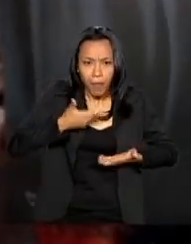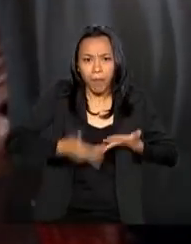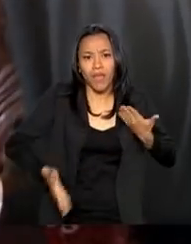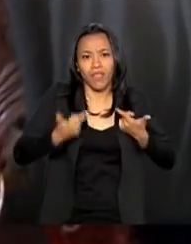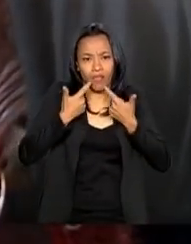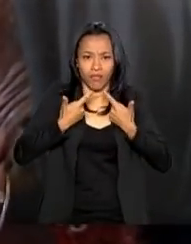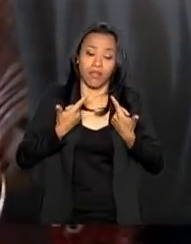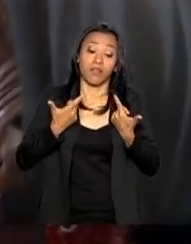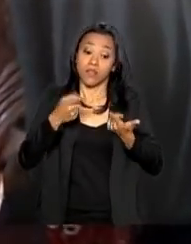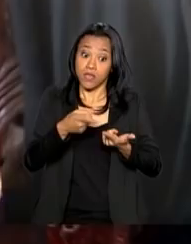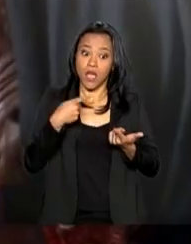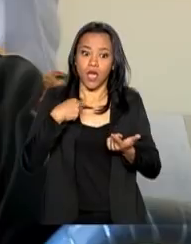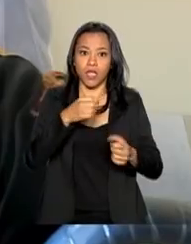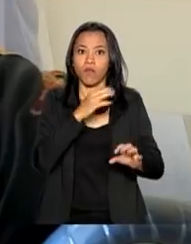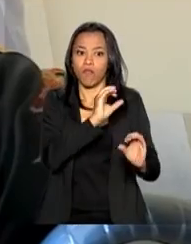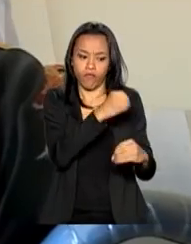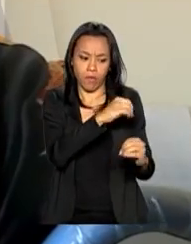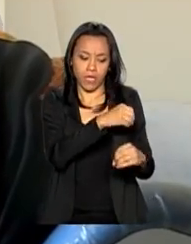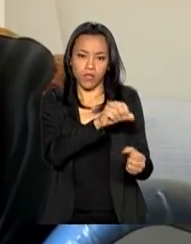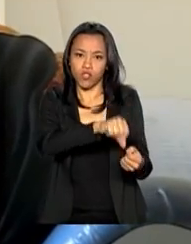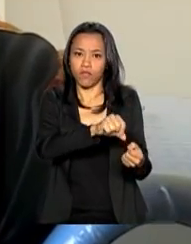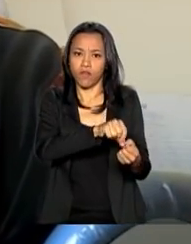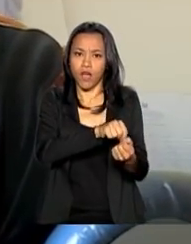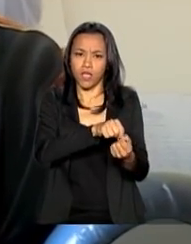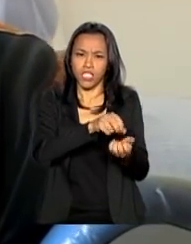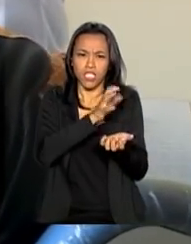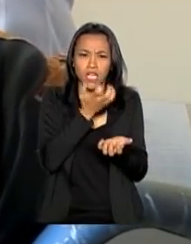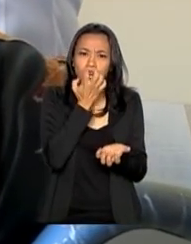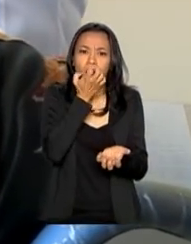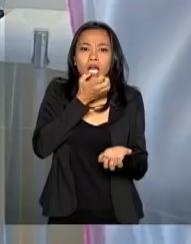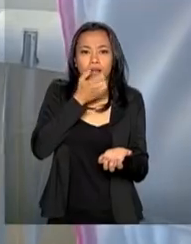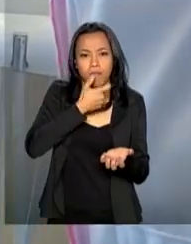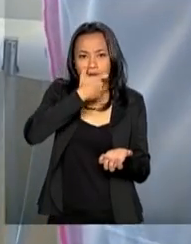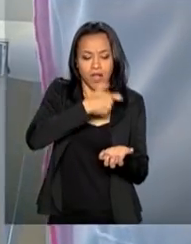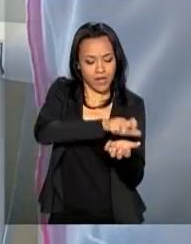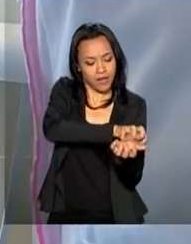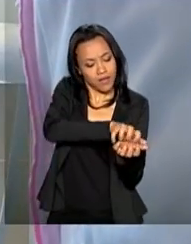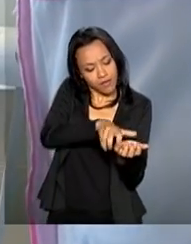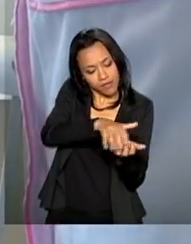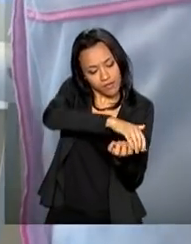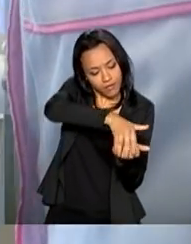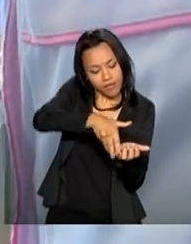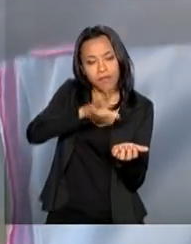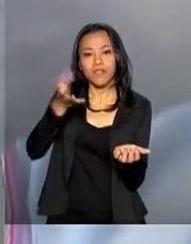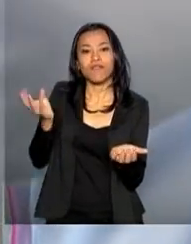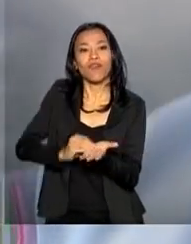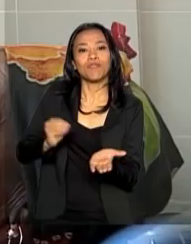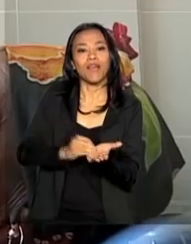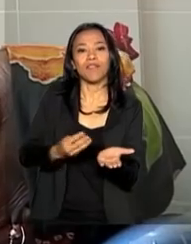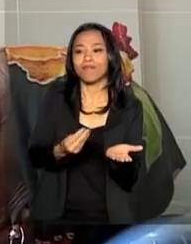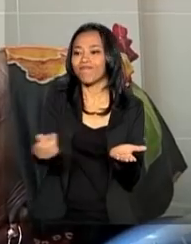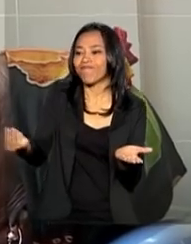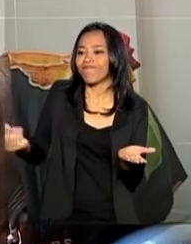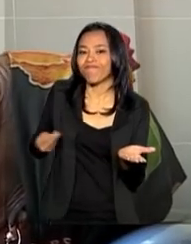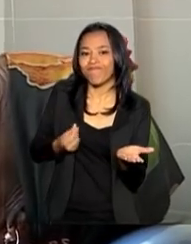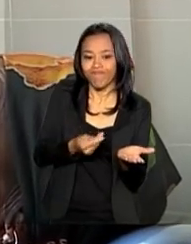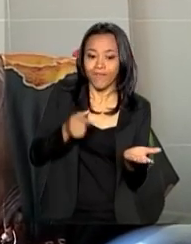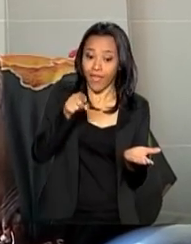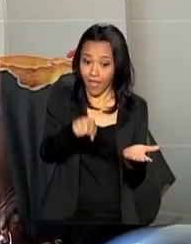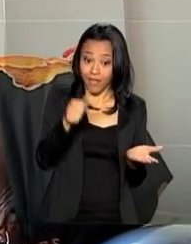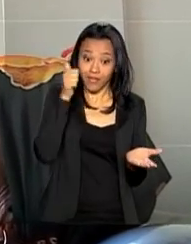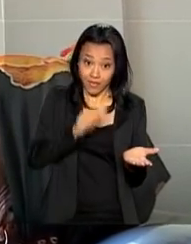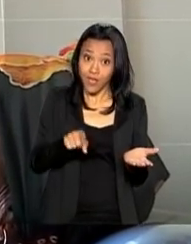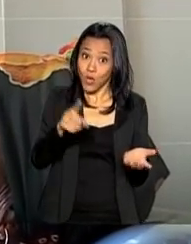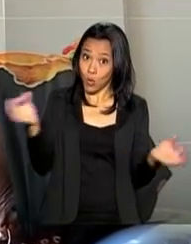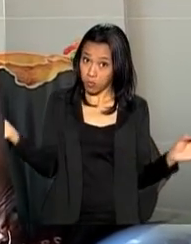de um laboratório de fabricação de próteses dentárias na capital Maputo, faltavam recursos para repor. A prótese da Catarina